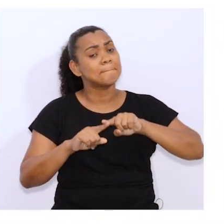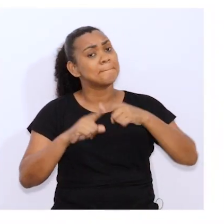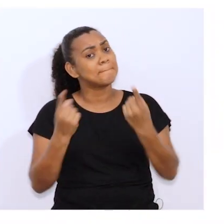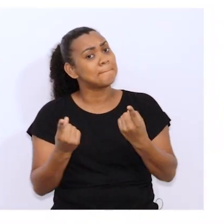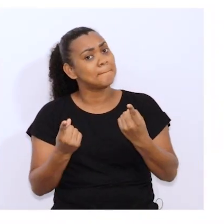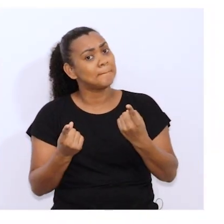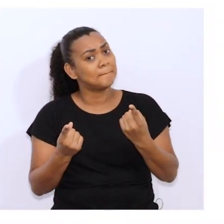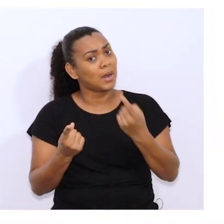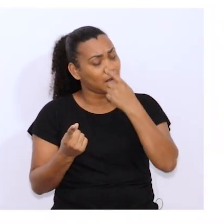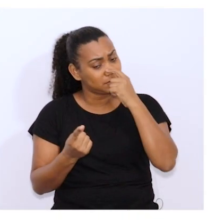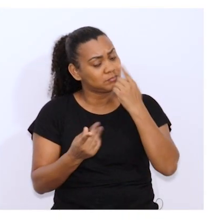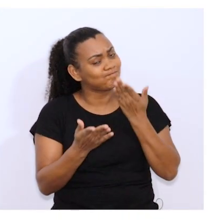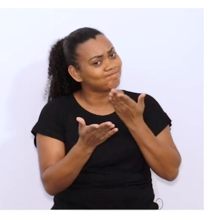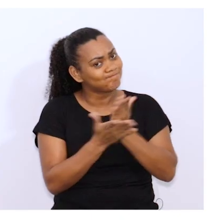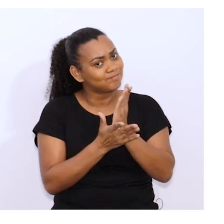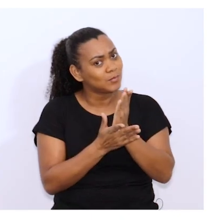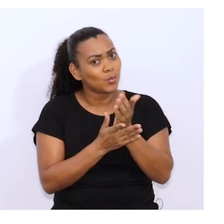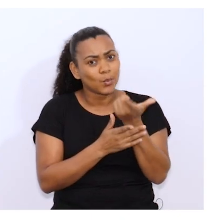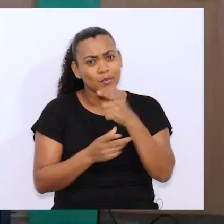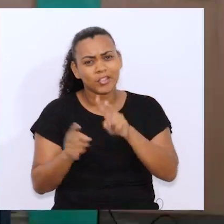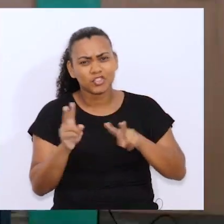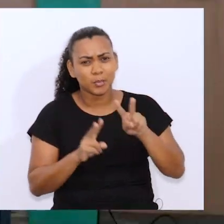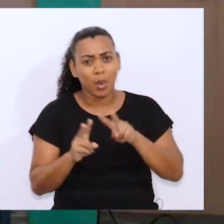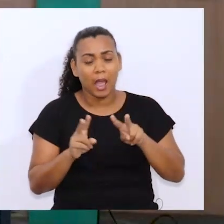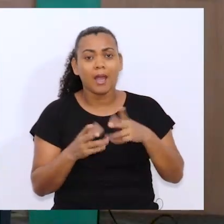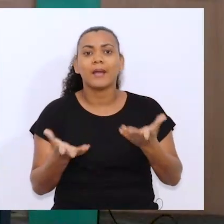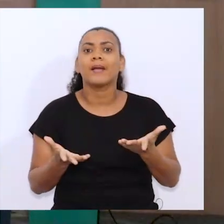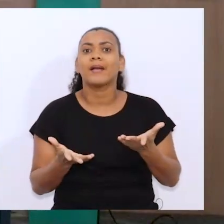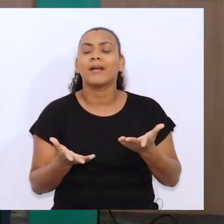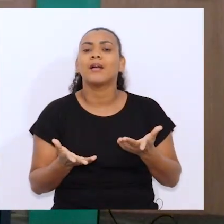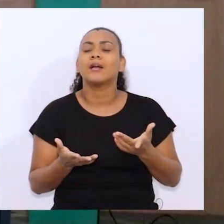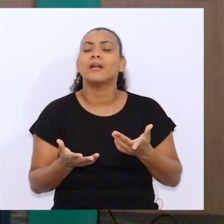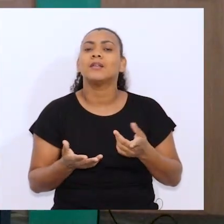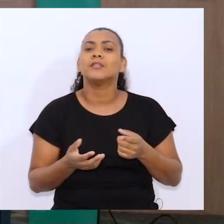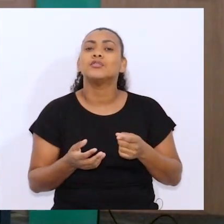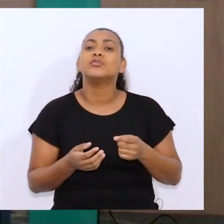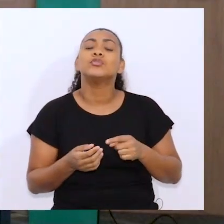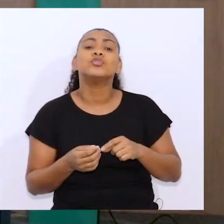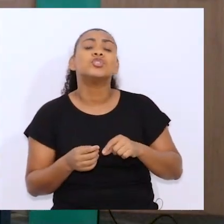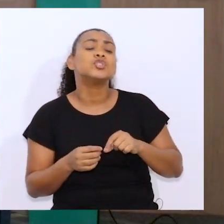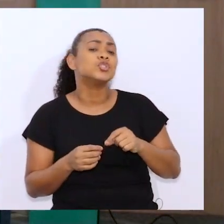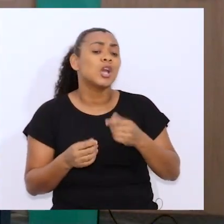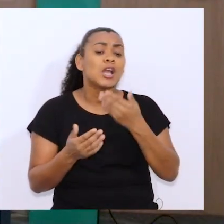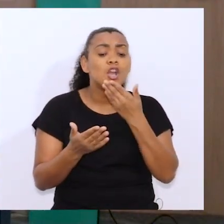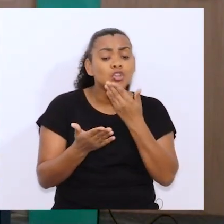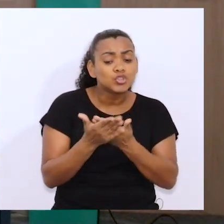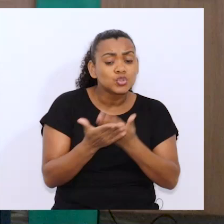mais e passará no vestibular. Então, ó, olha a quantidade, estude mais,